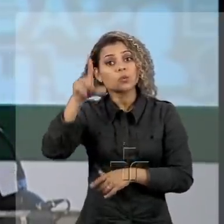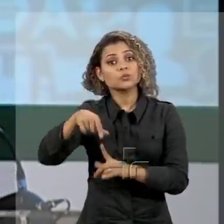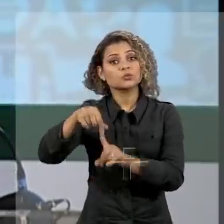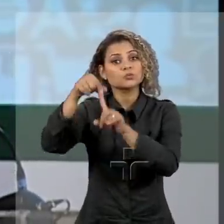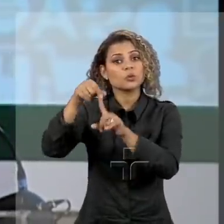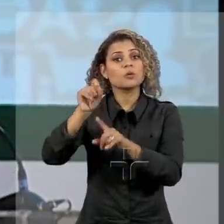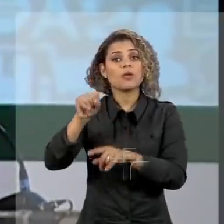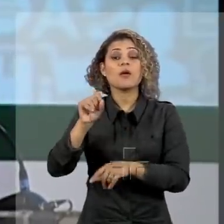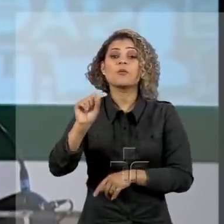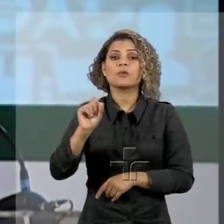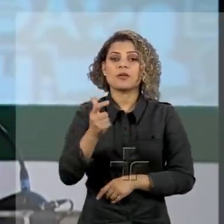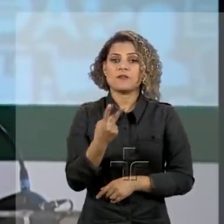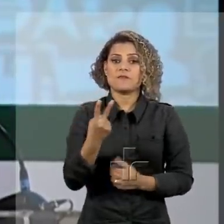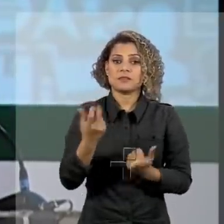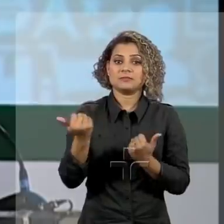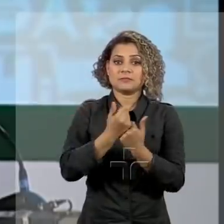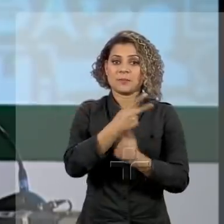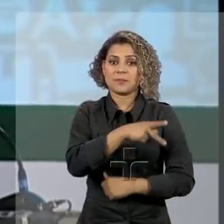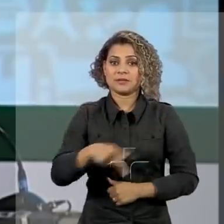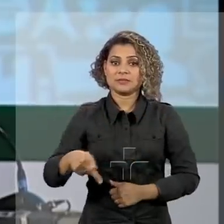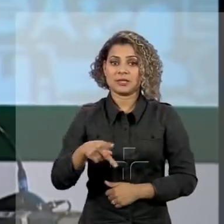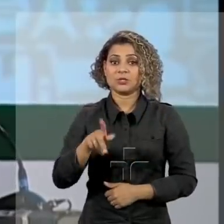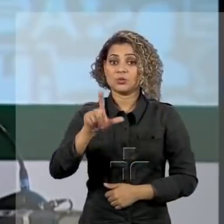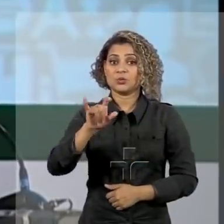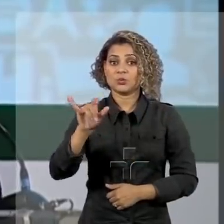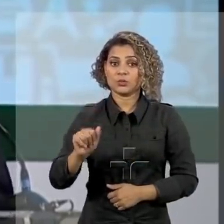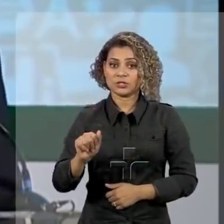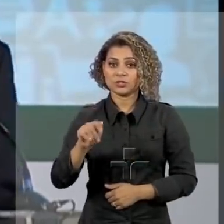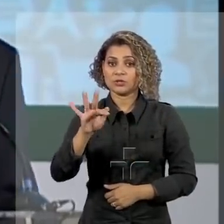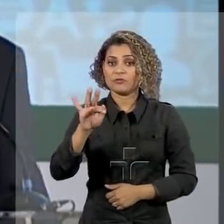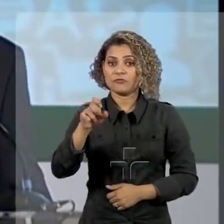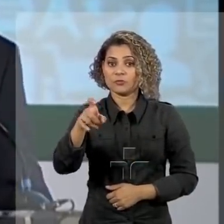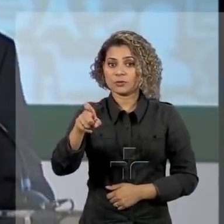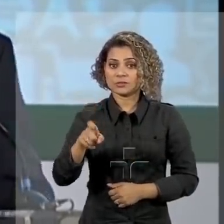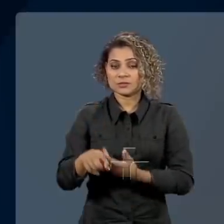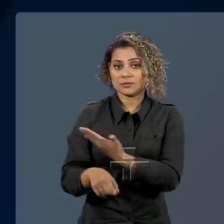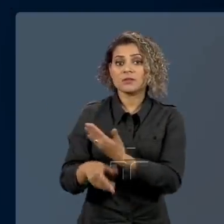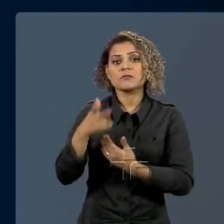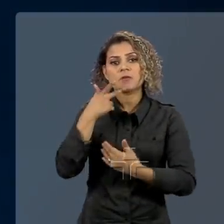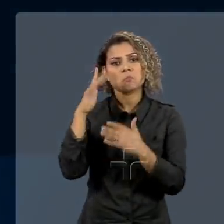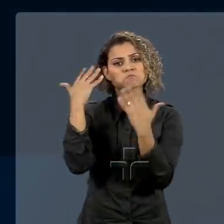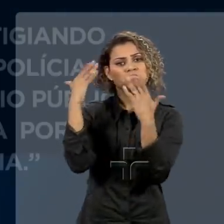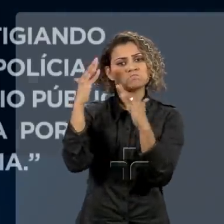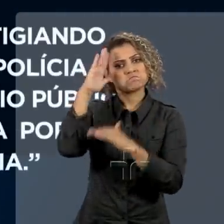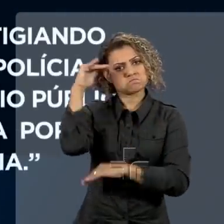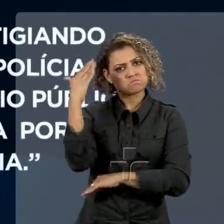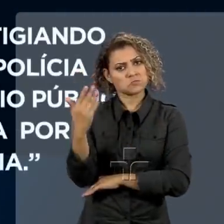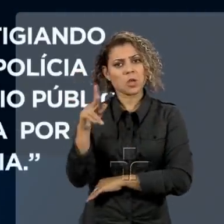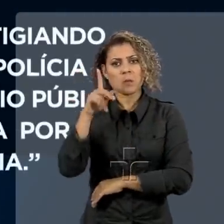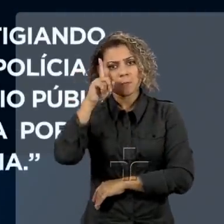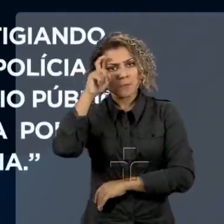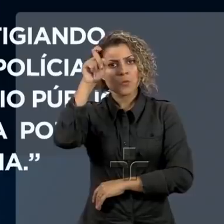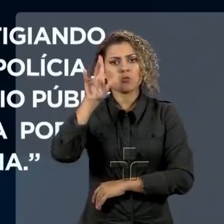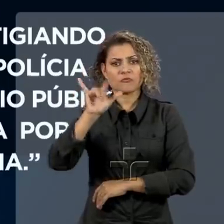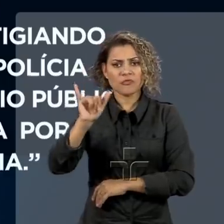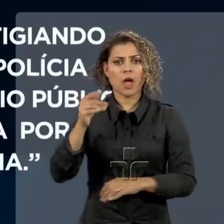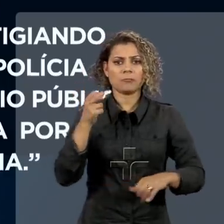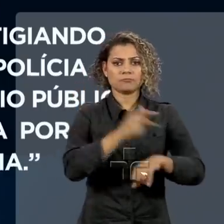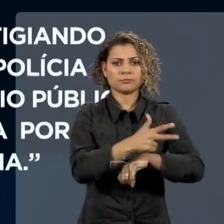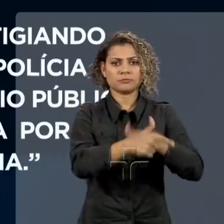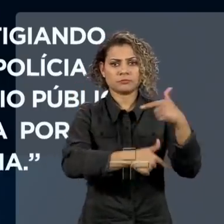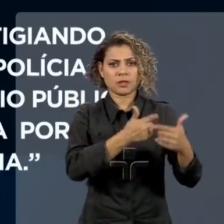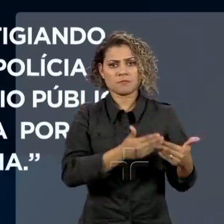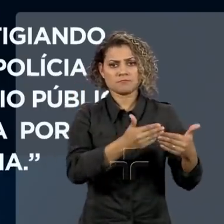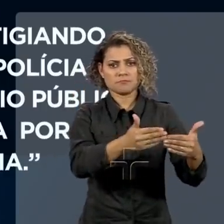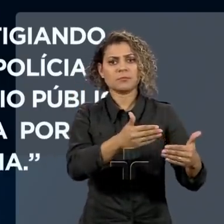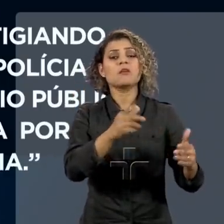do STF, o ministro Luiz Fux, que elogiou a indicação. Moro imprimirá no Ministério da Justiça a